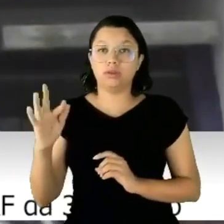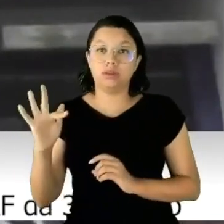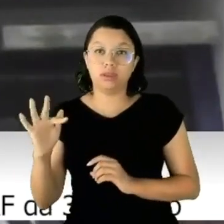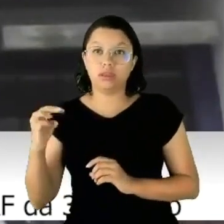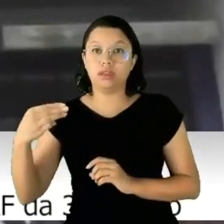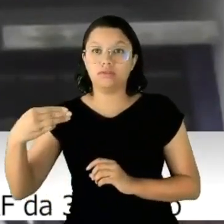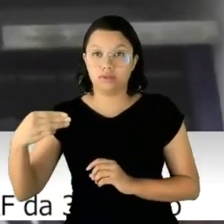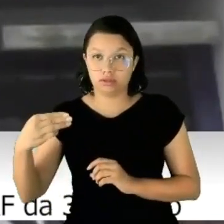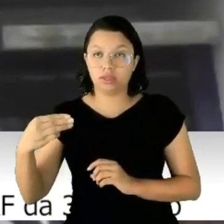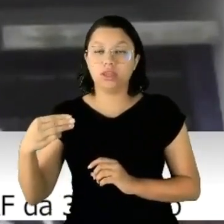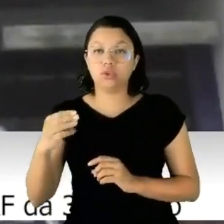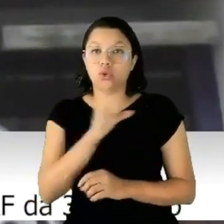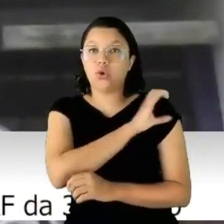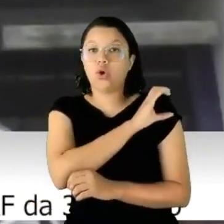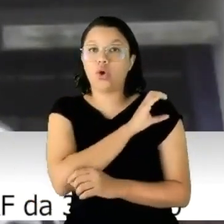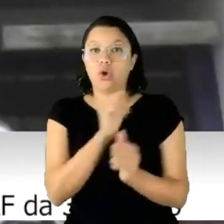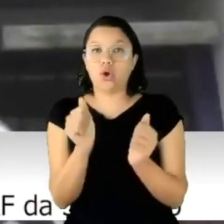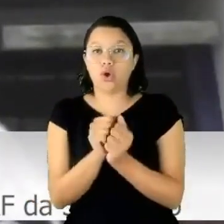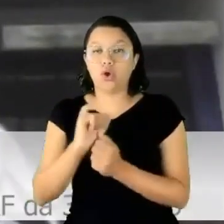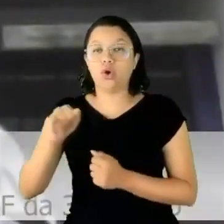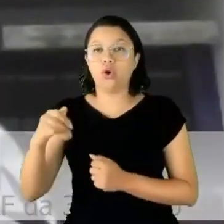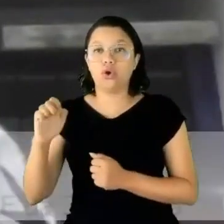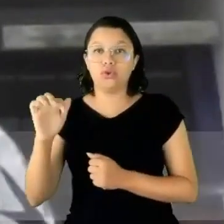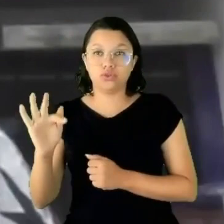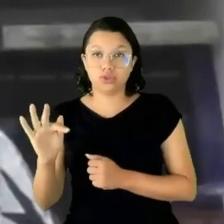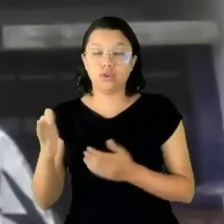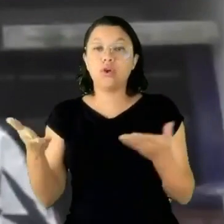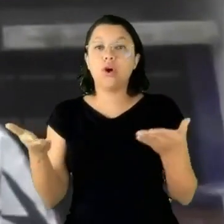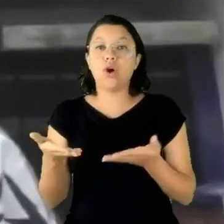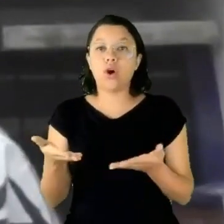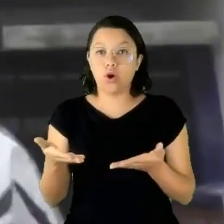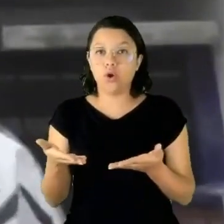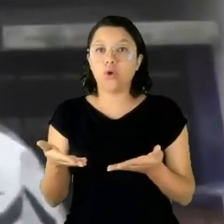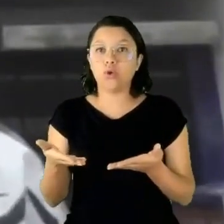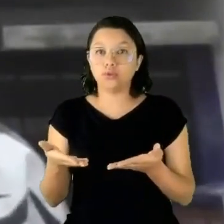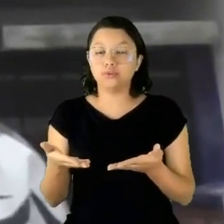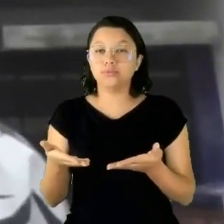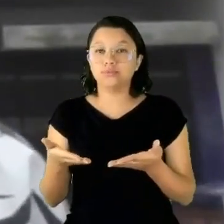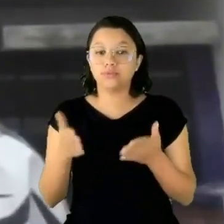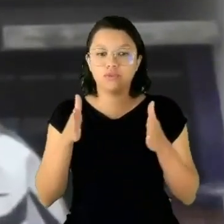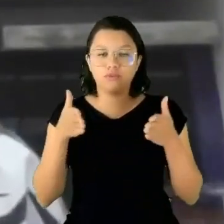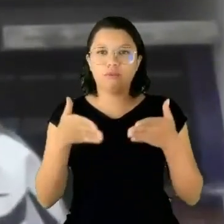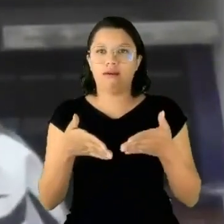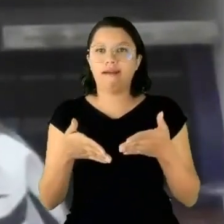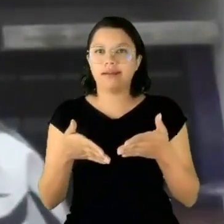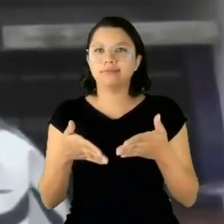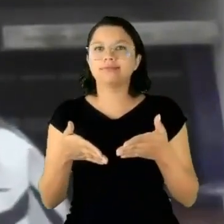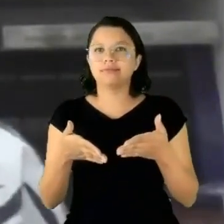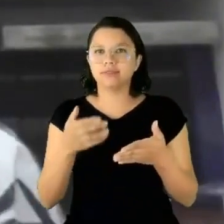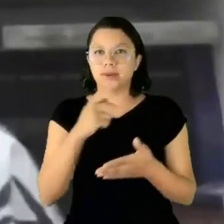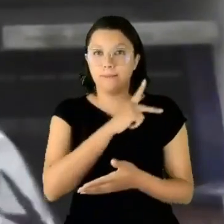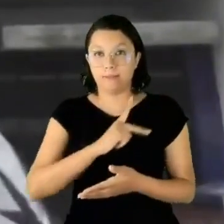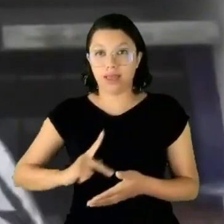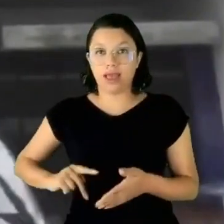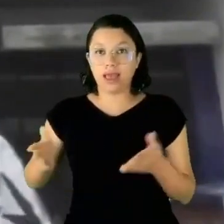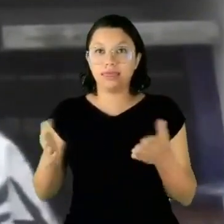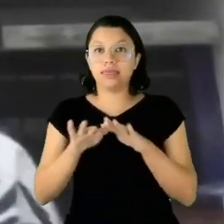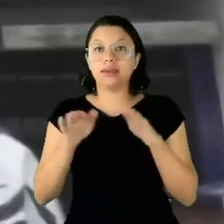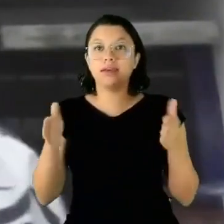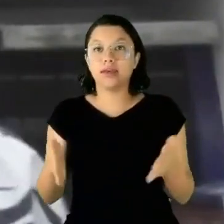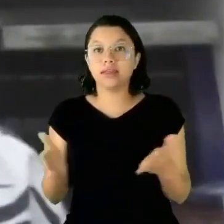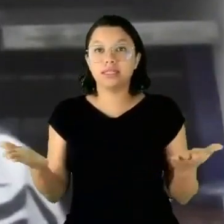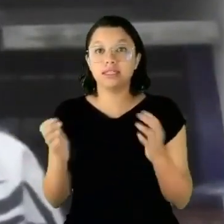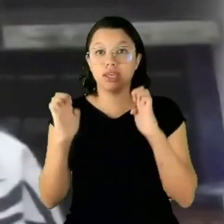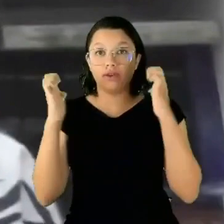coordenadora adjunta do GEFES e hoje estou aqui na missão de presidir essa mesa desse evento que